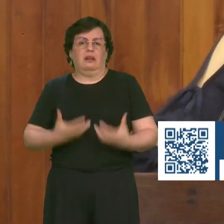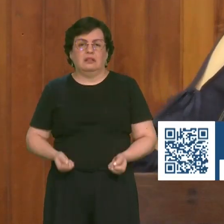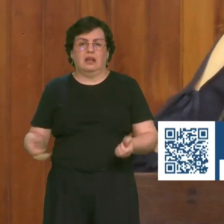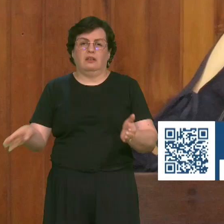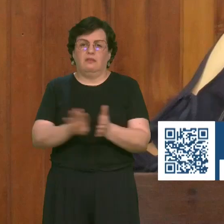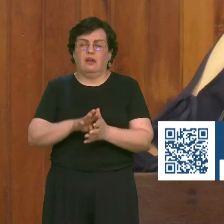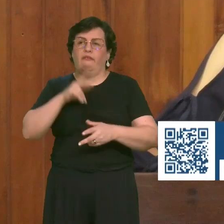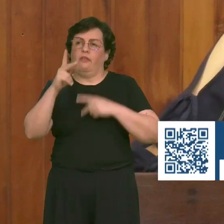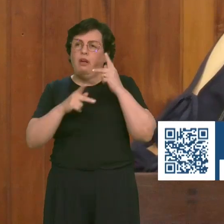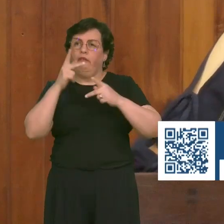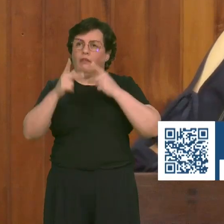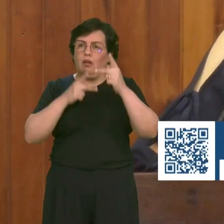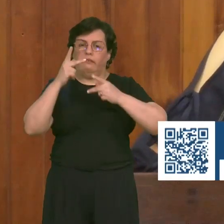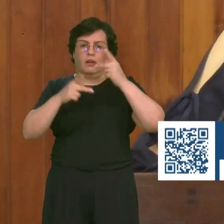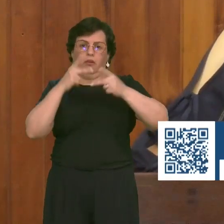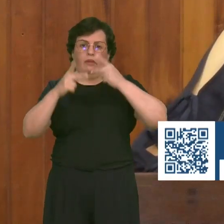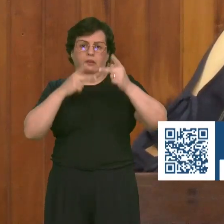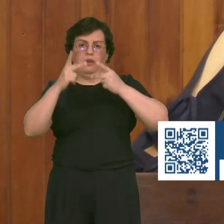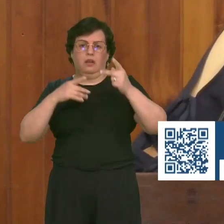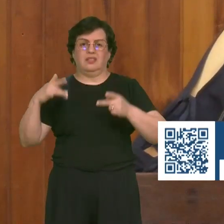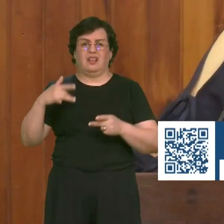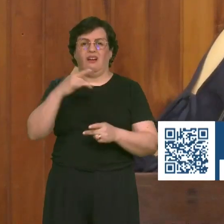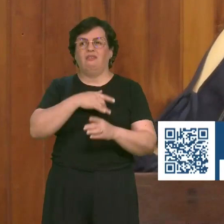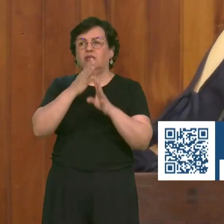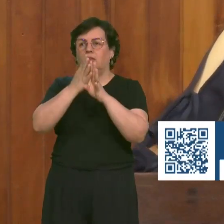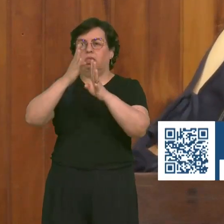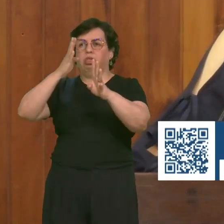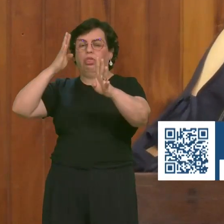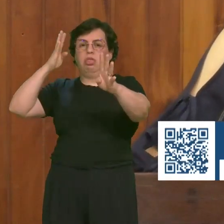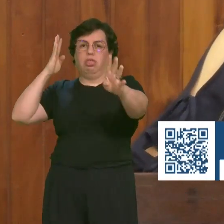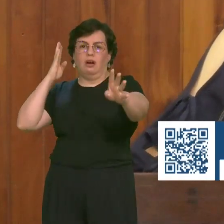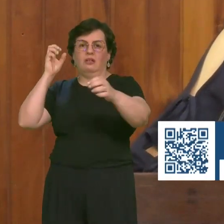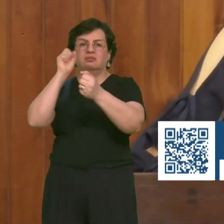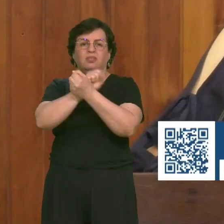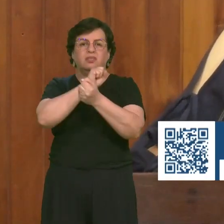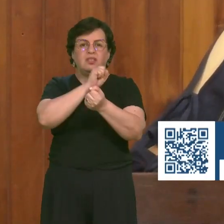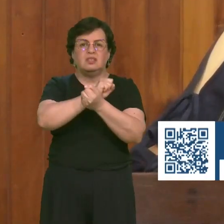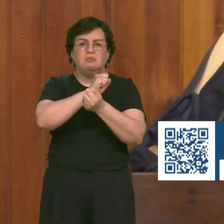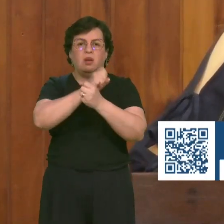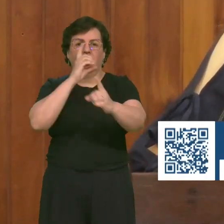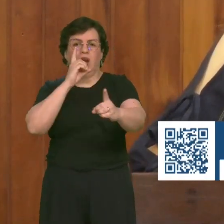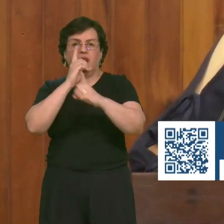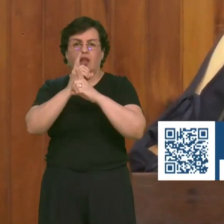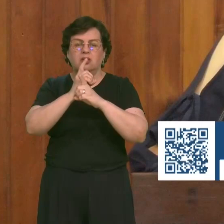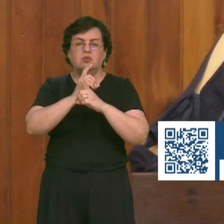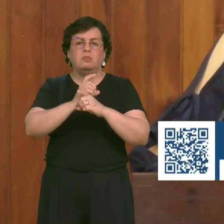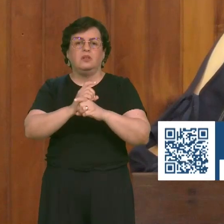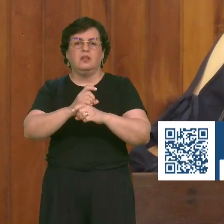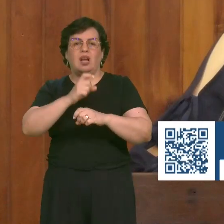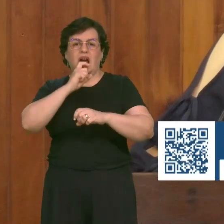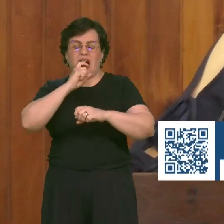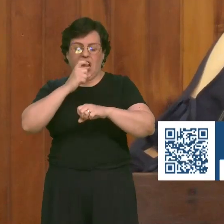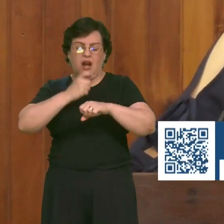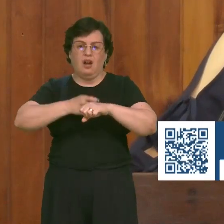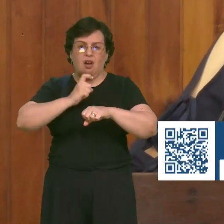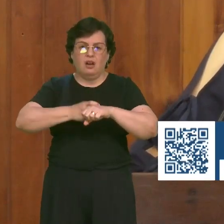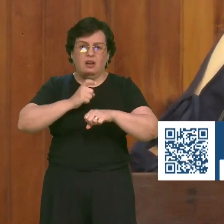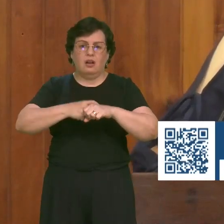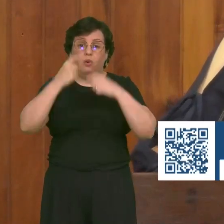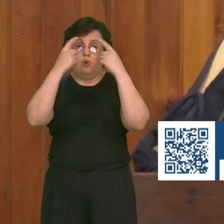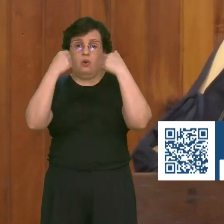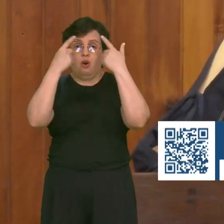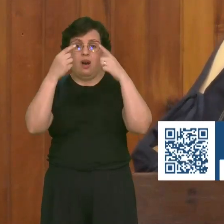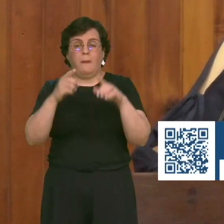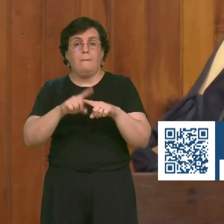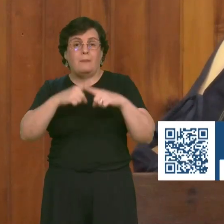tecla saúde fila de espera atendimento é ortopedia é oftalmo